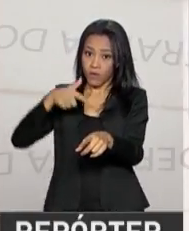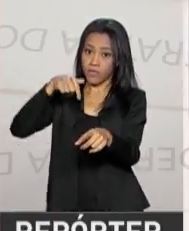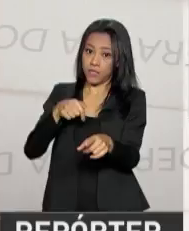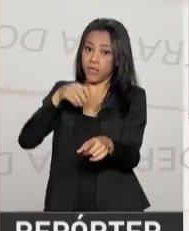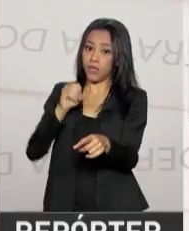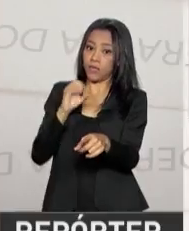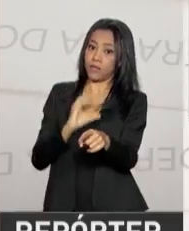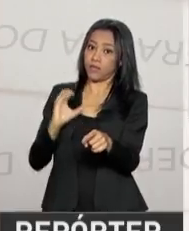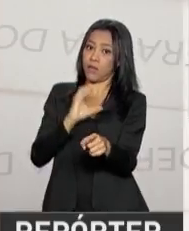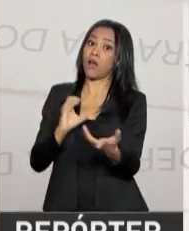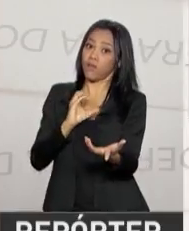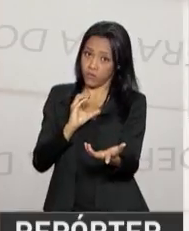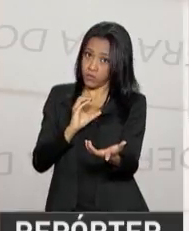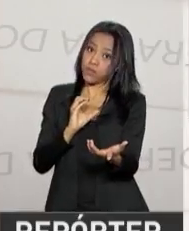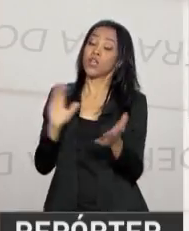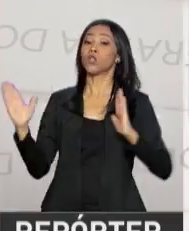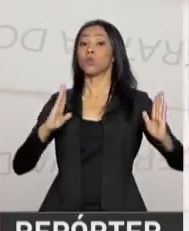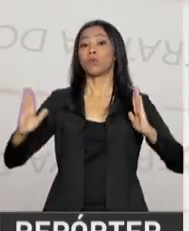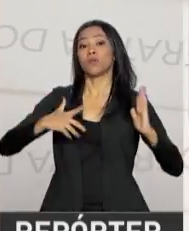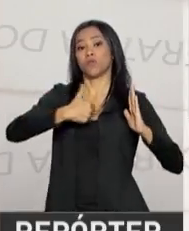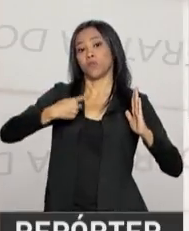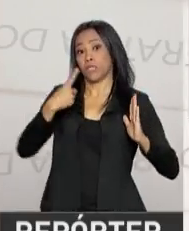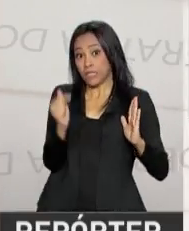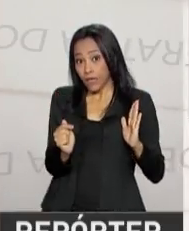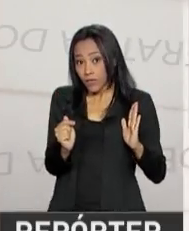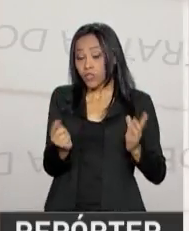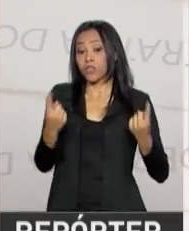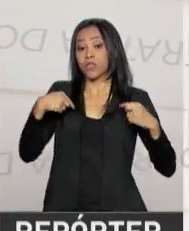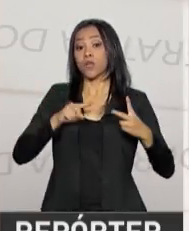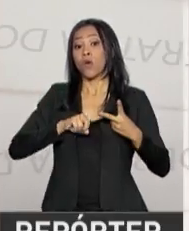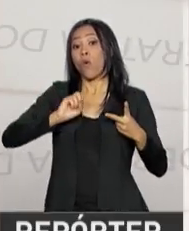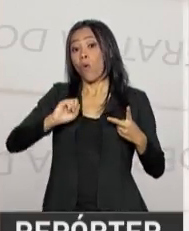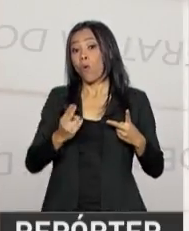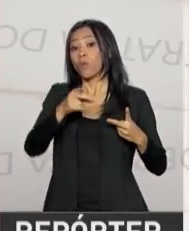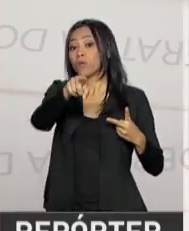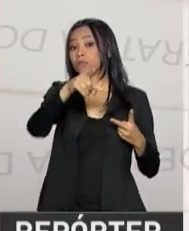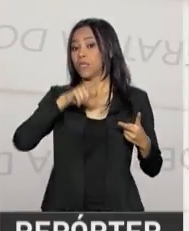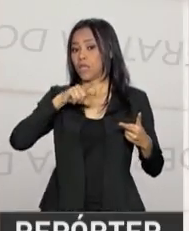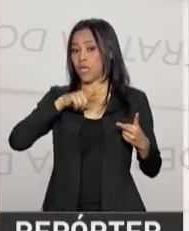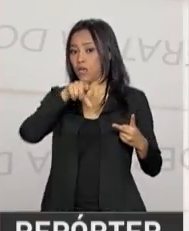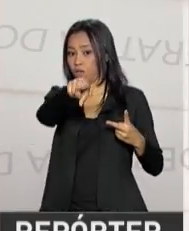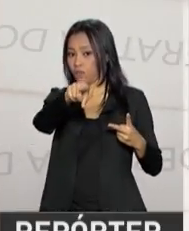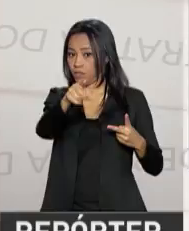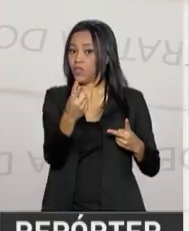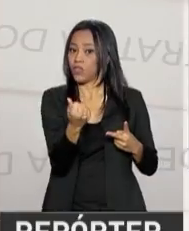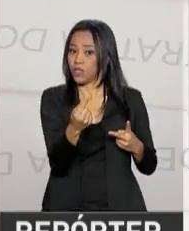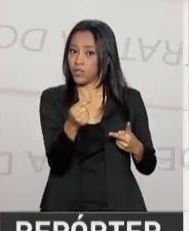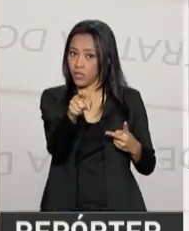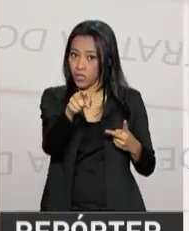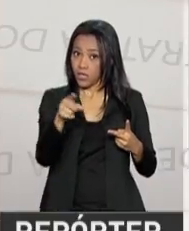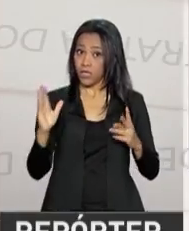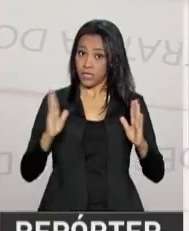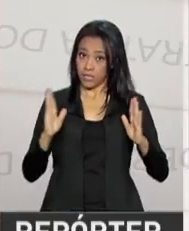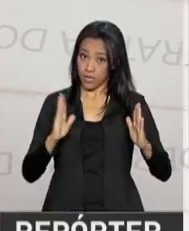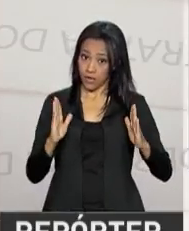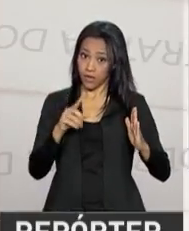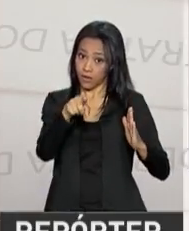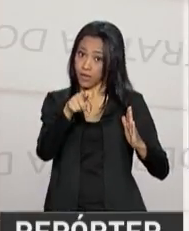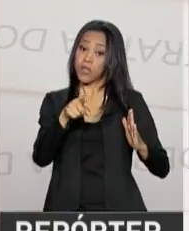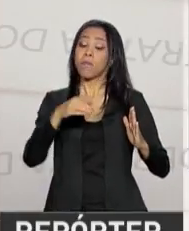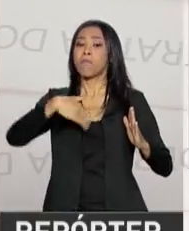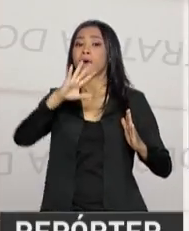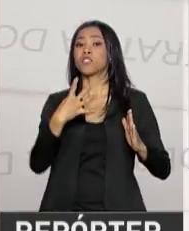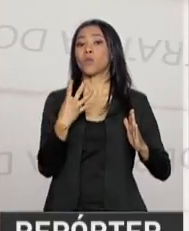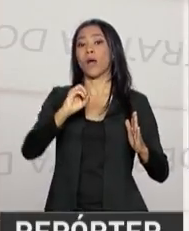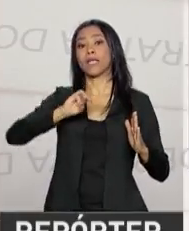setenta centavos em 2017 o teve rendimentos isentos não tributáveis ou tributados na fonte de mais